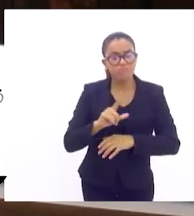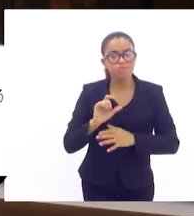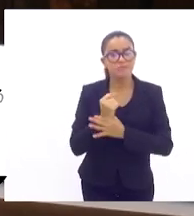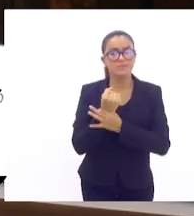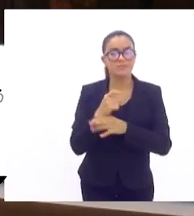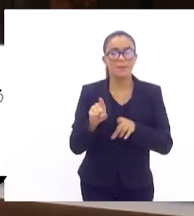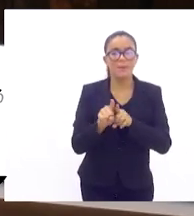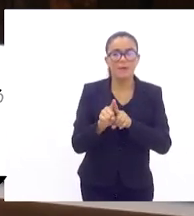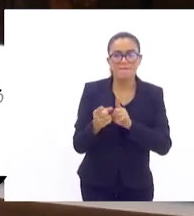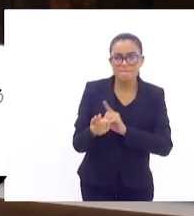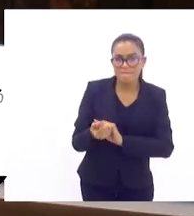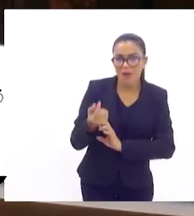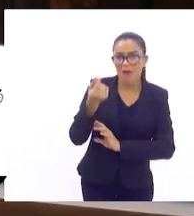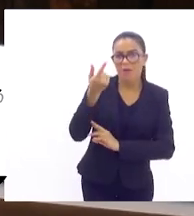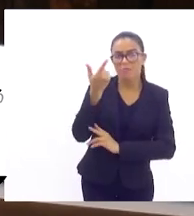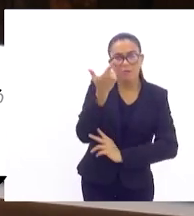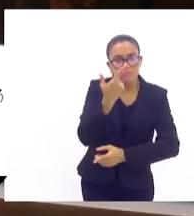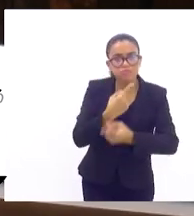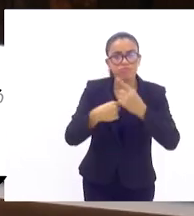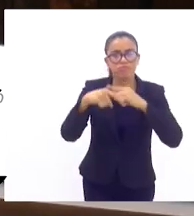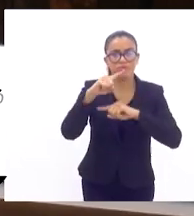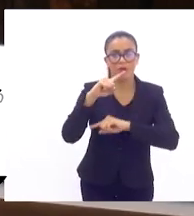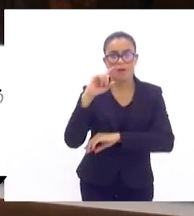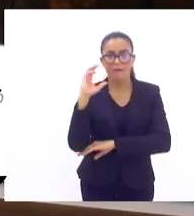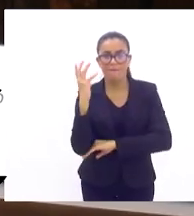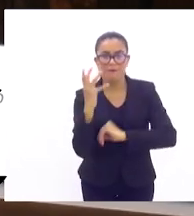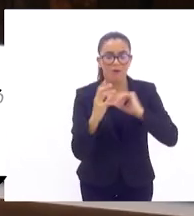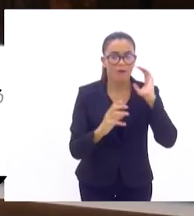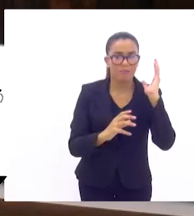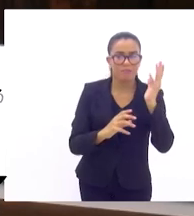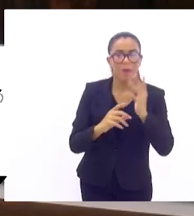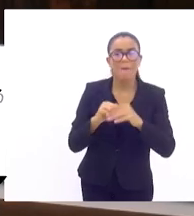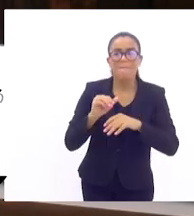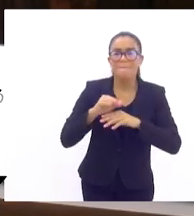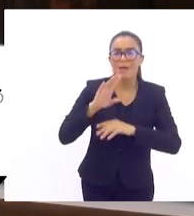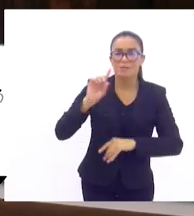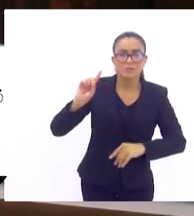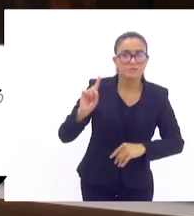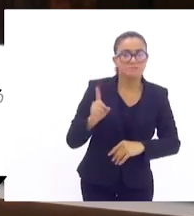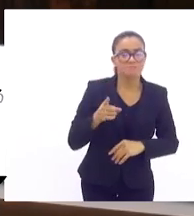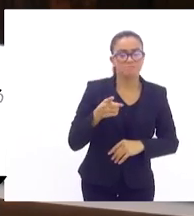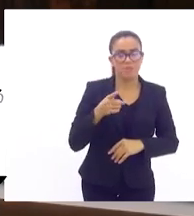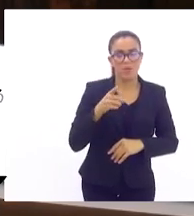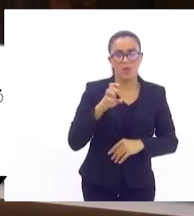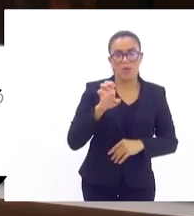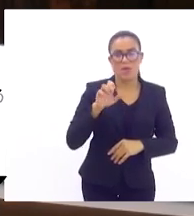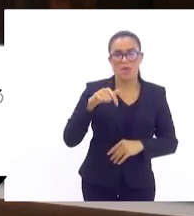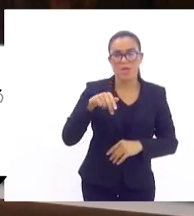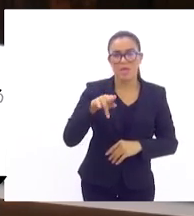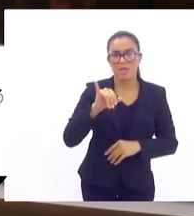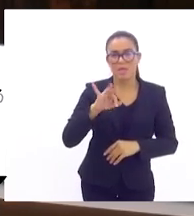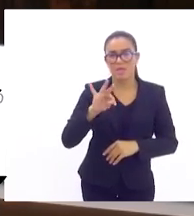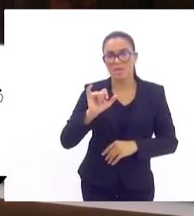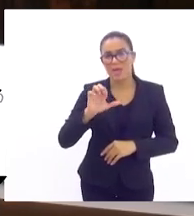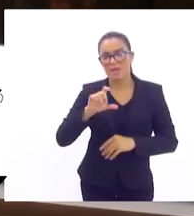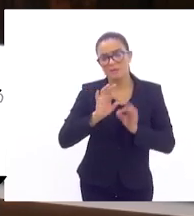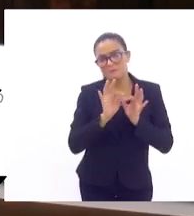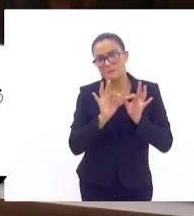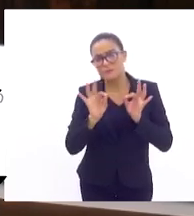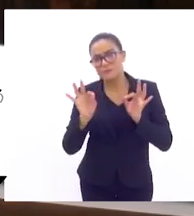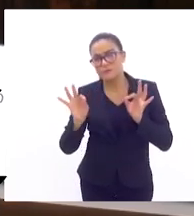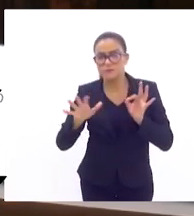valores também para a restauração florestal de mais de 5 mil hectares. A gente sabe que a manutenção das